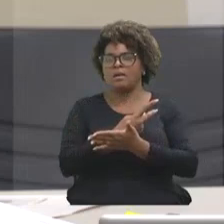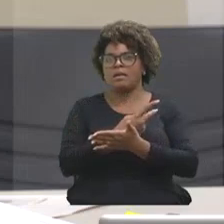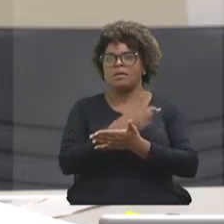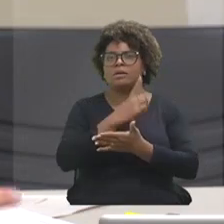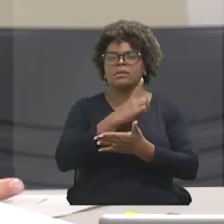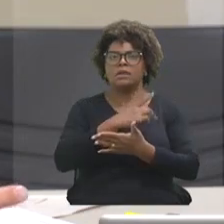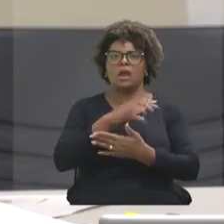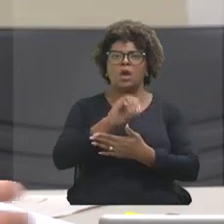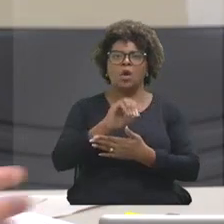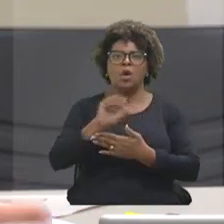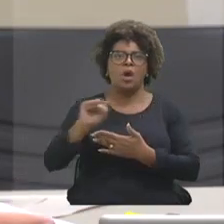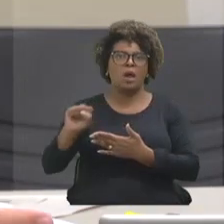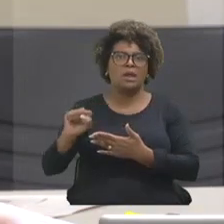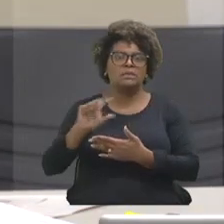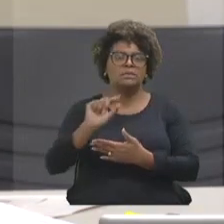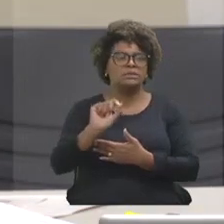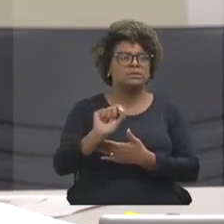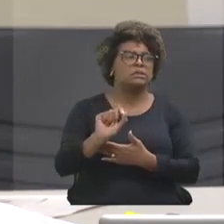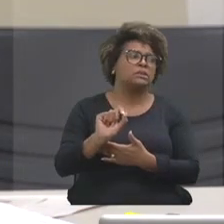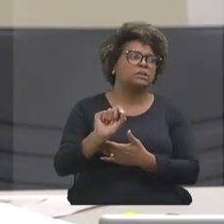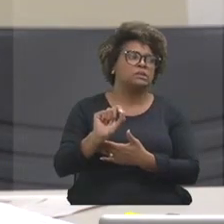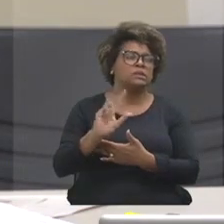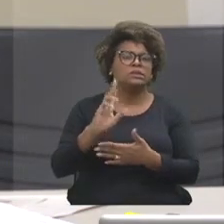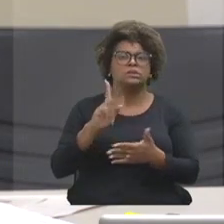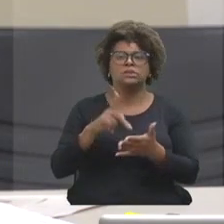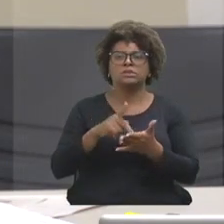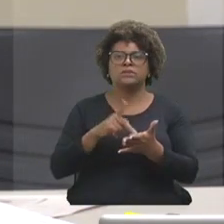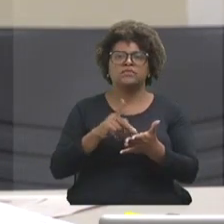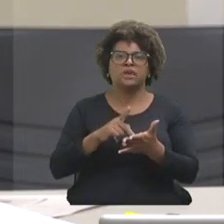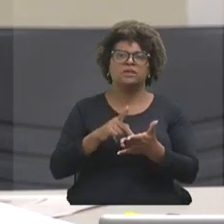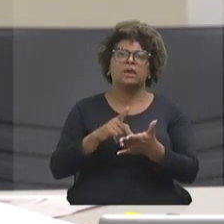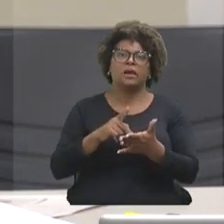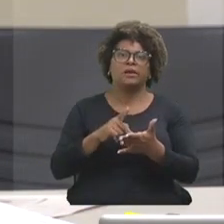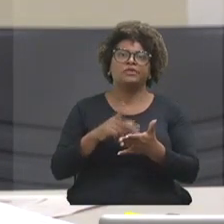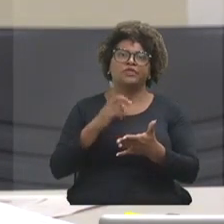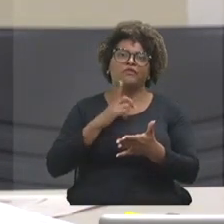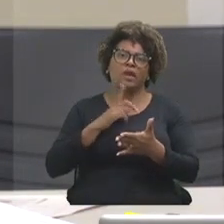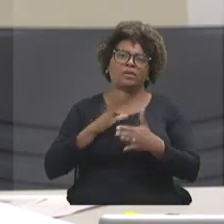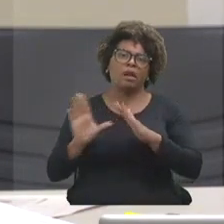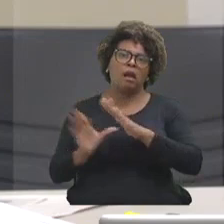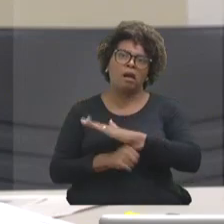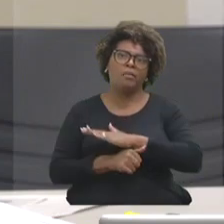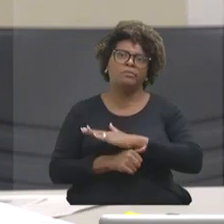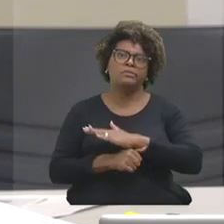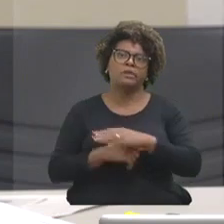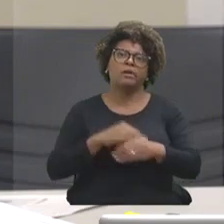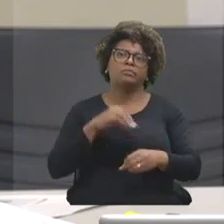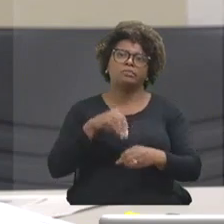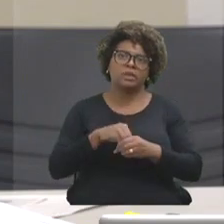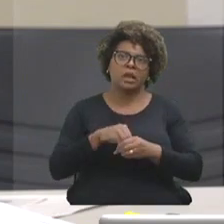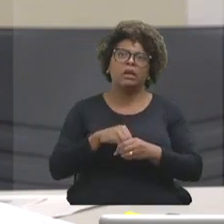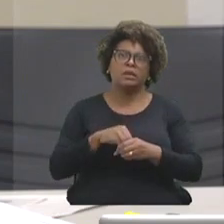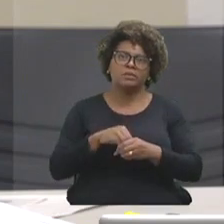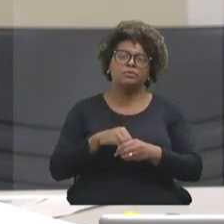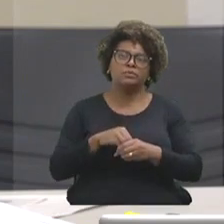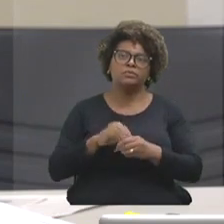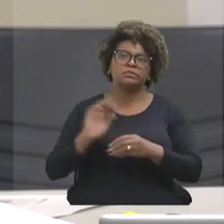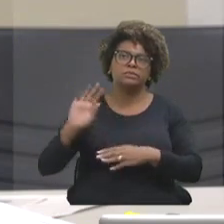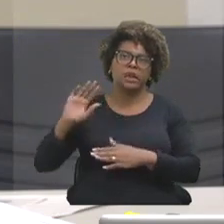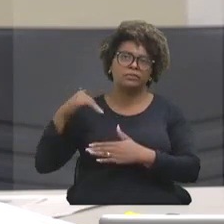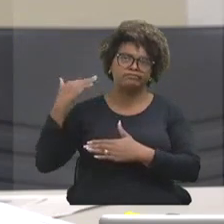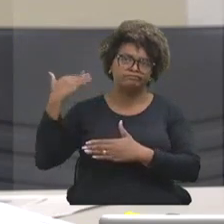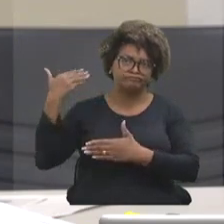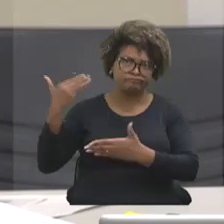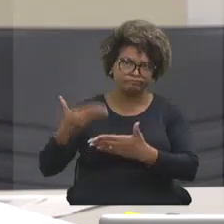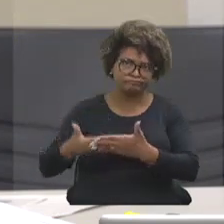que comprovadamente tem corrupção dentro do seu da sua do seu histórico